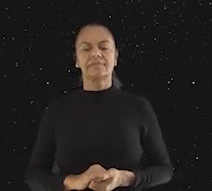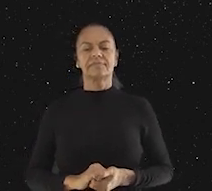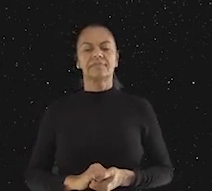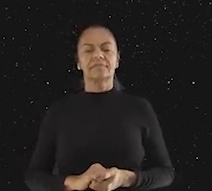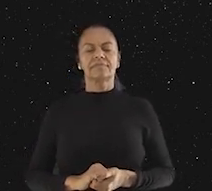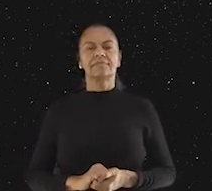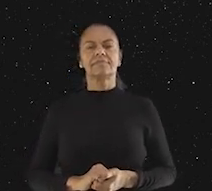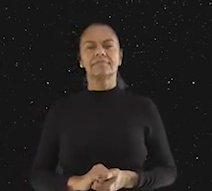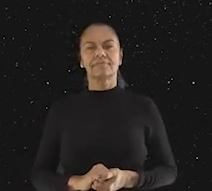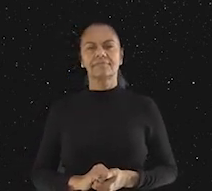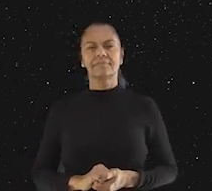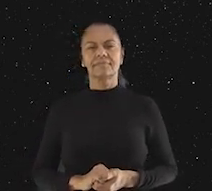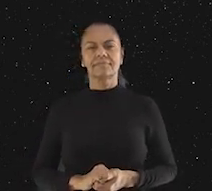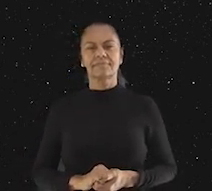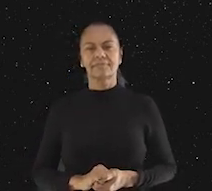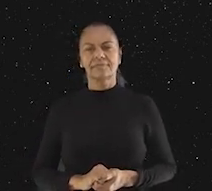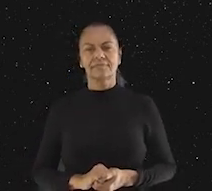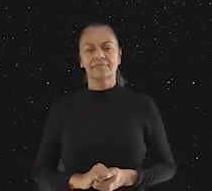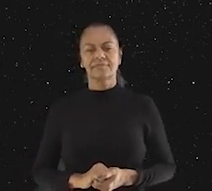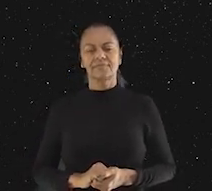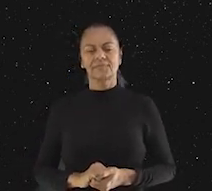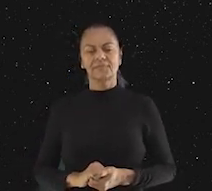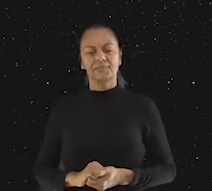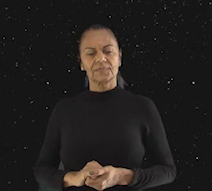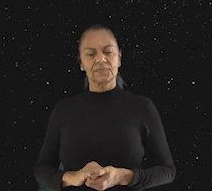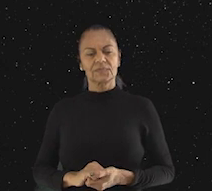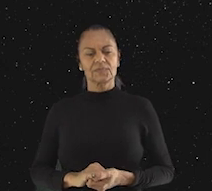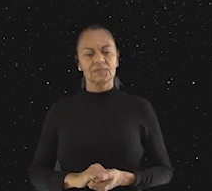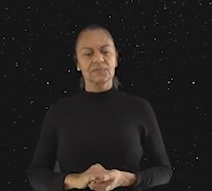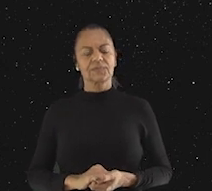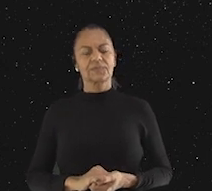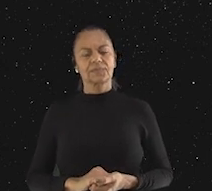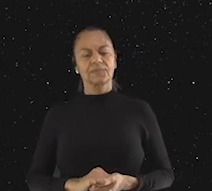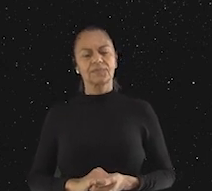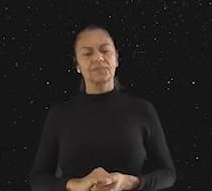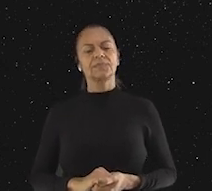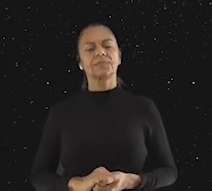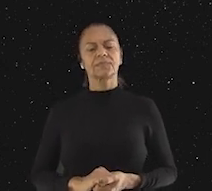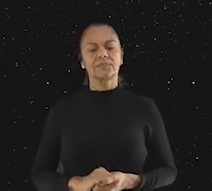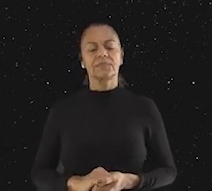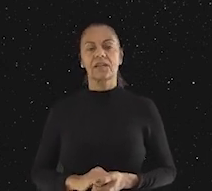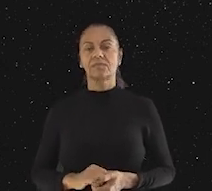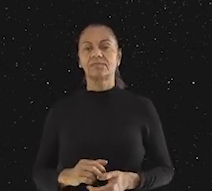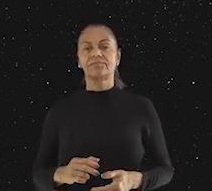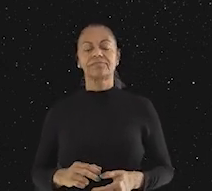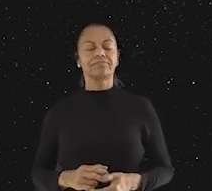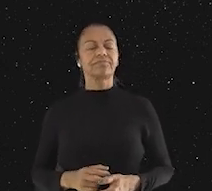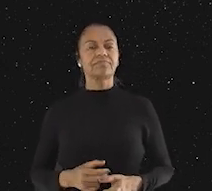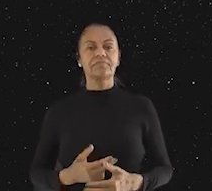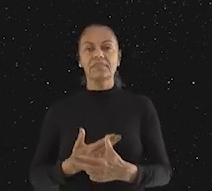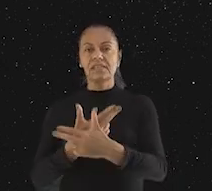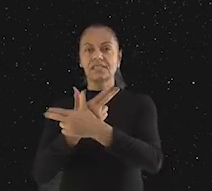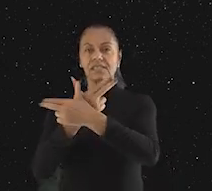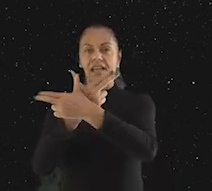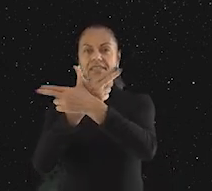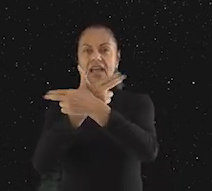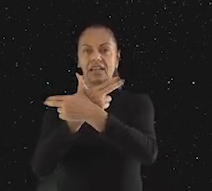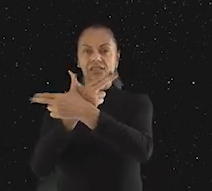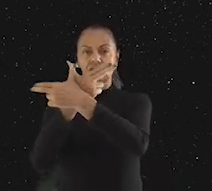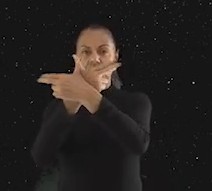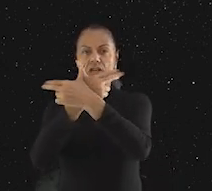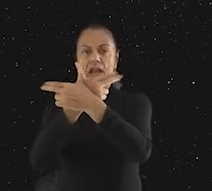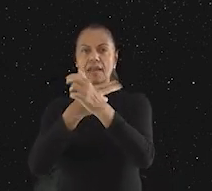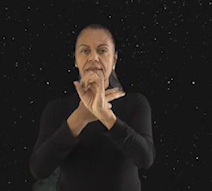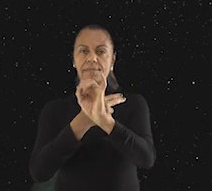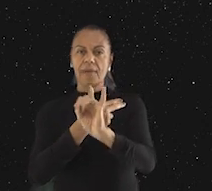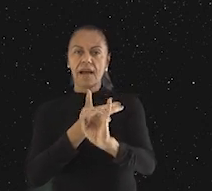verdade, para o site. Então, esse tempinho que ele demora é baixando do satélite as imagens.